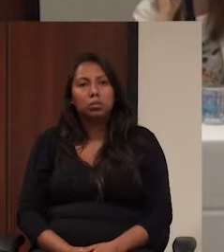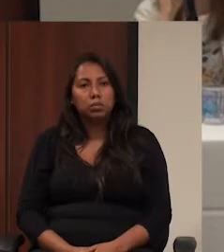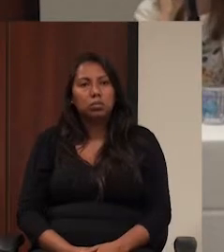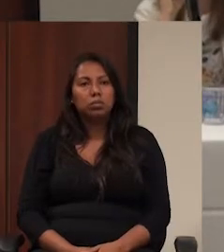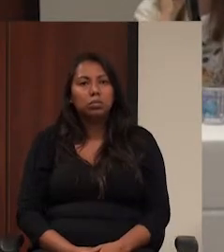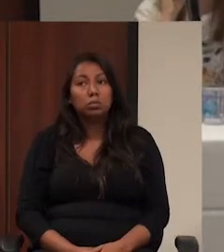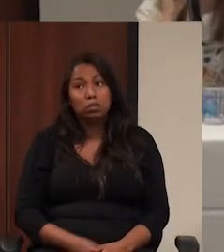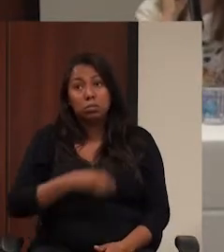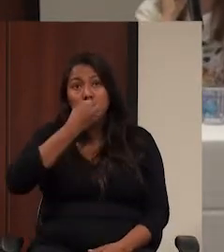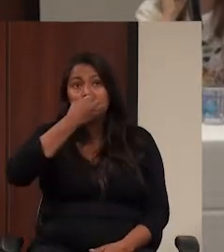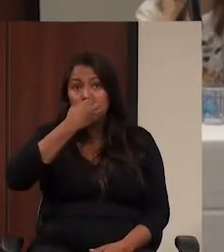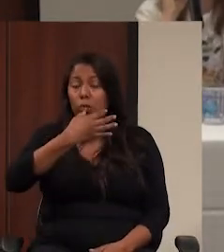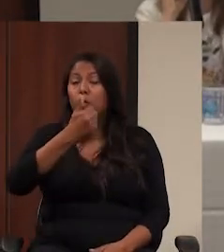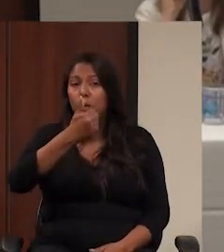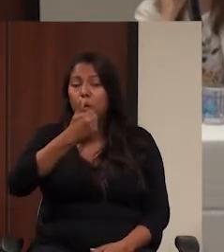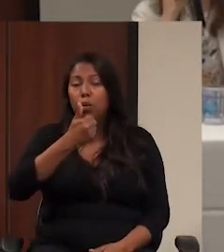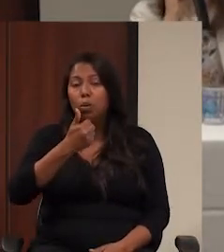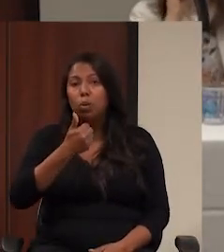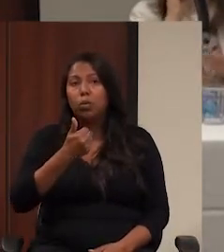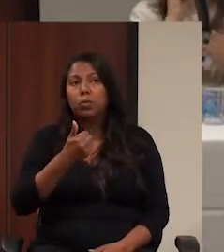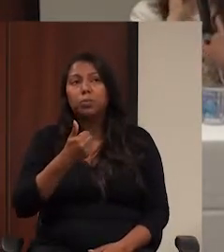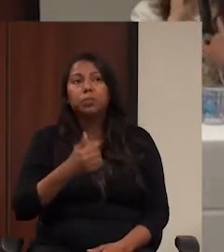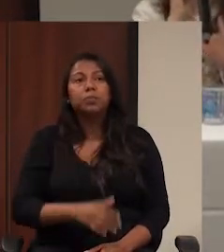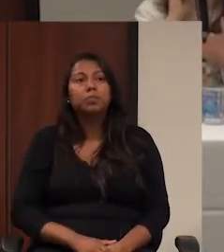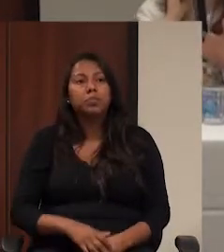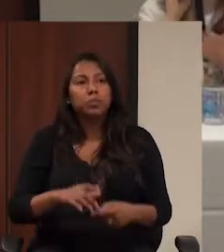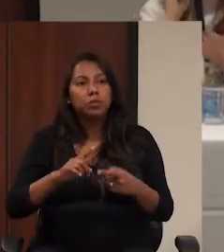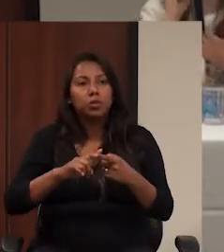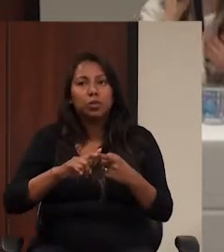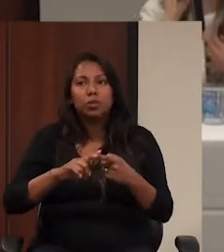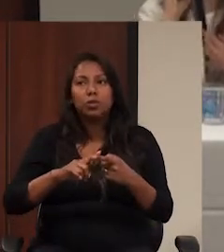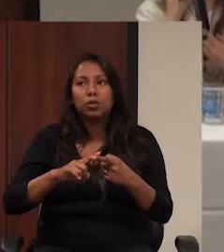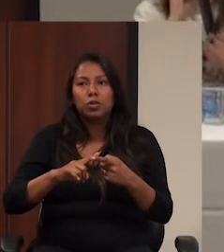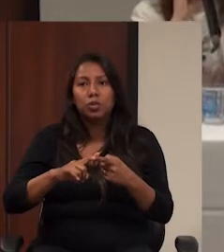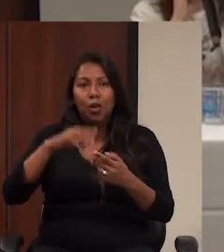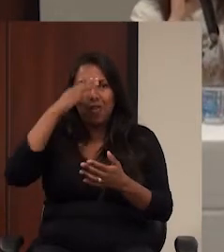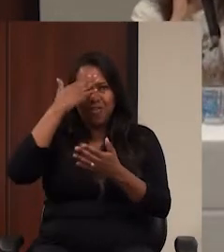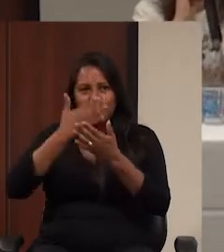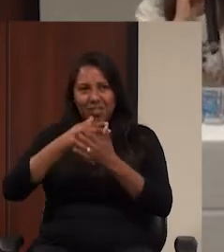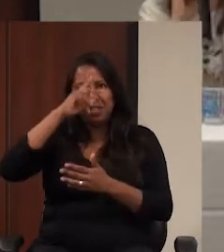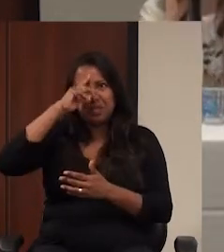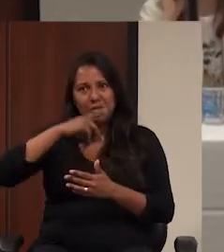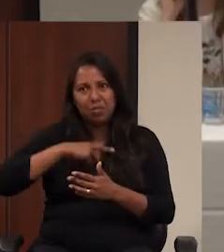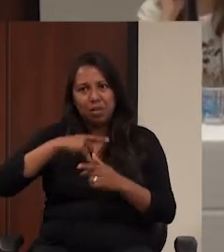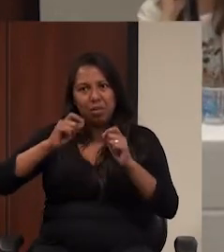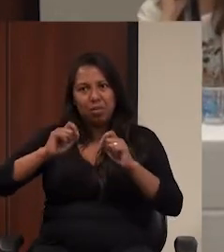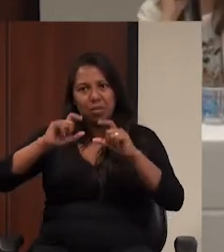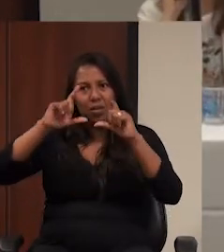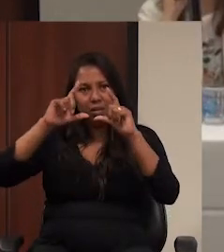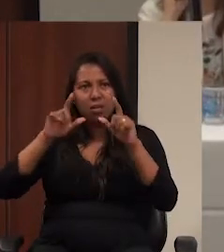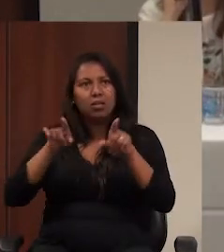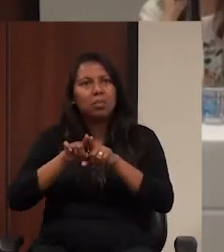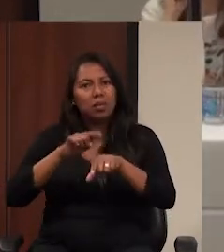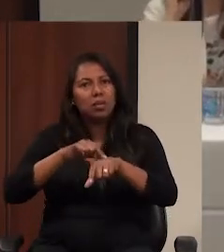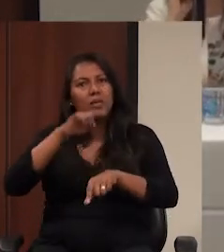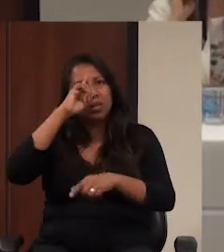resultados que houveram benefícios específicos, incluindo maior confiança das pessoas em si mesmas e no processo de tomada de